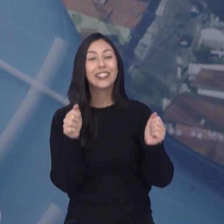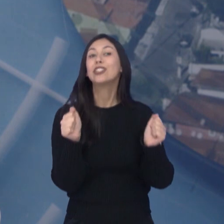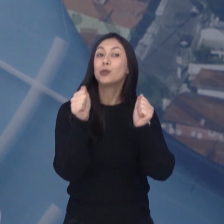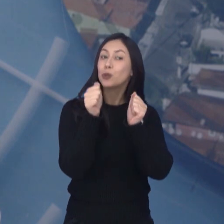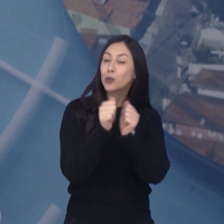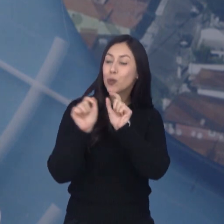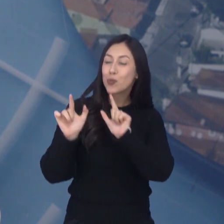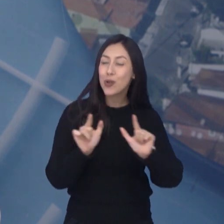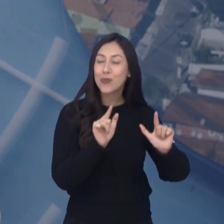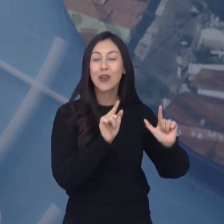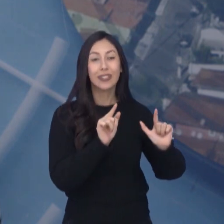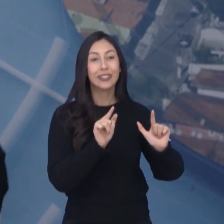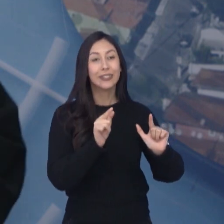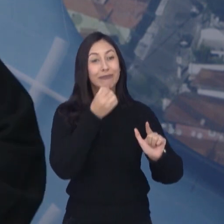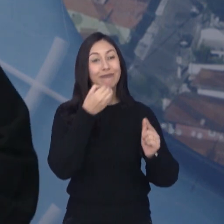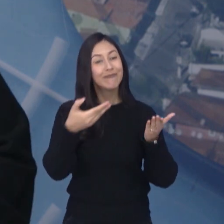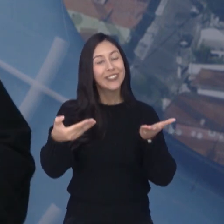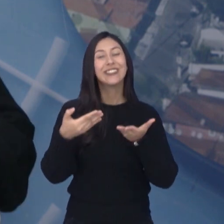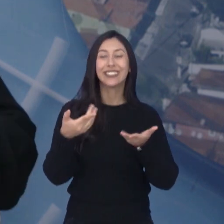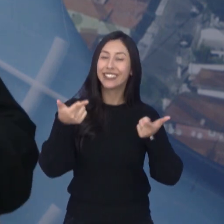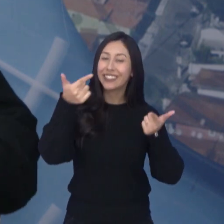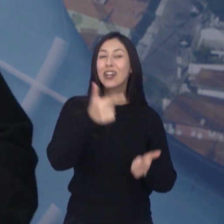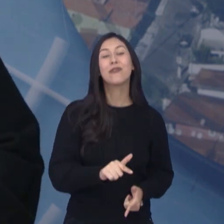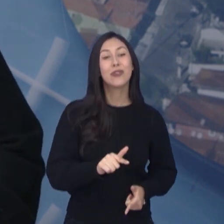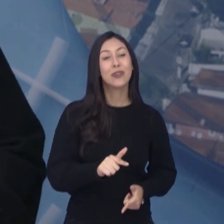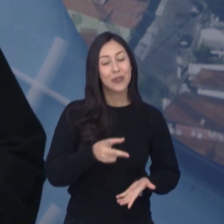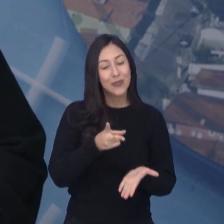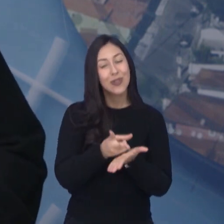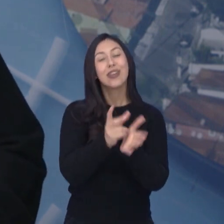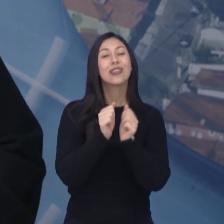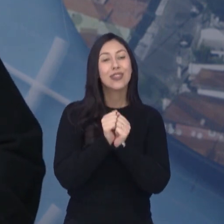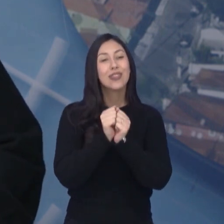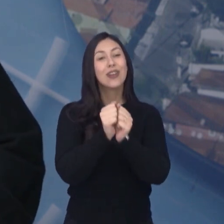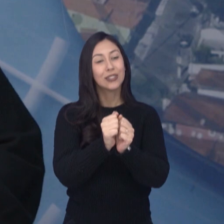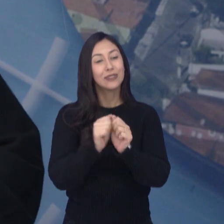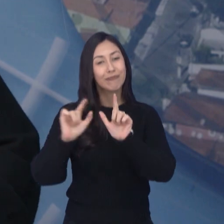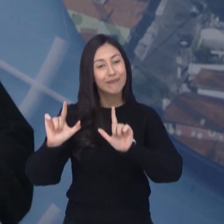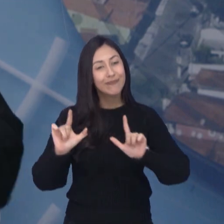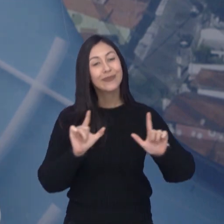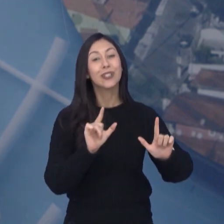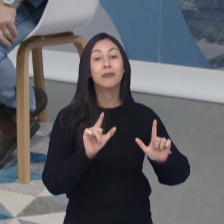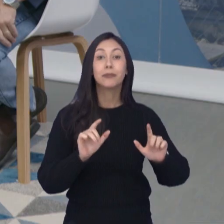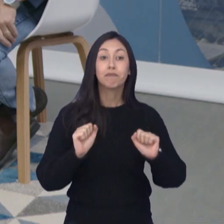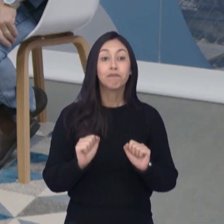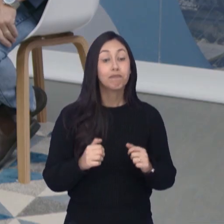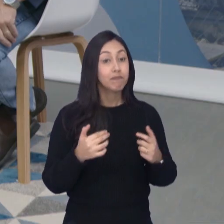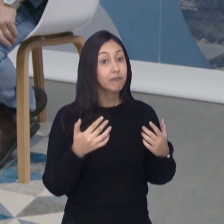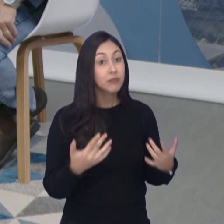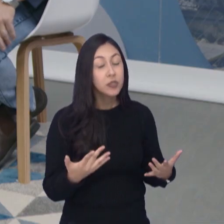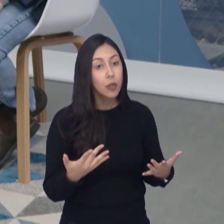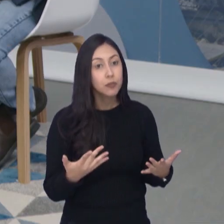longo dos blocos. Então, bem-vindos mais uma vez e sigamos juntos durante todo o programa. Paulo,